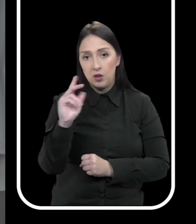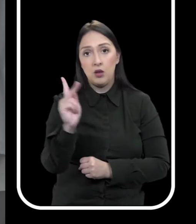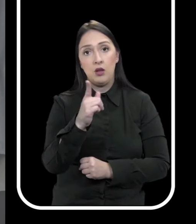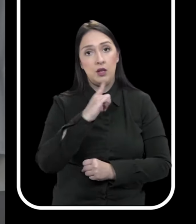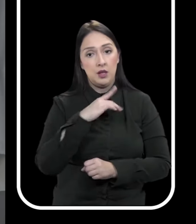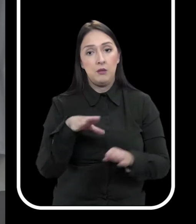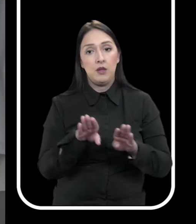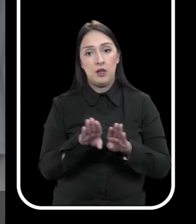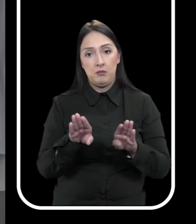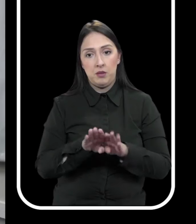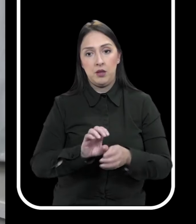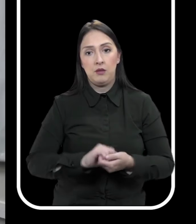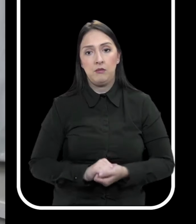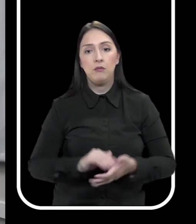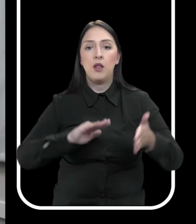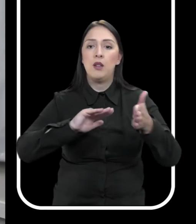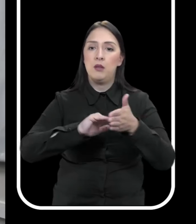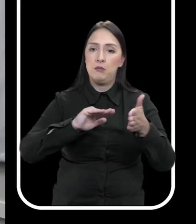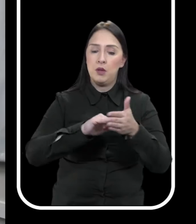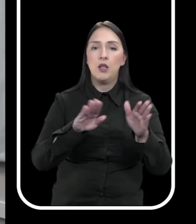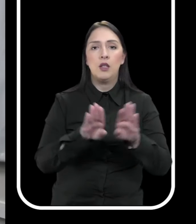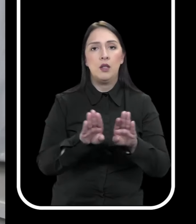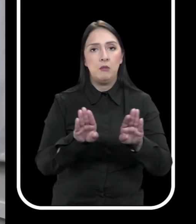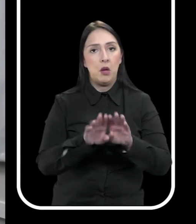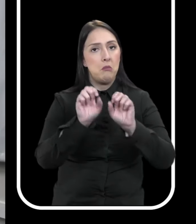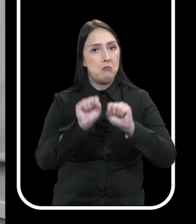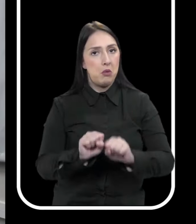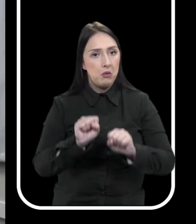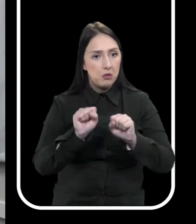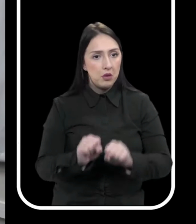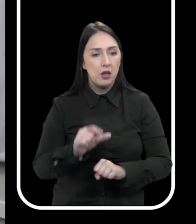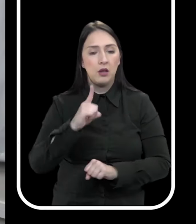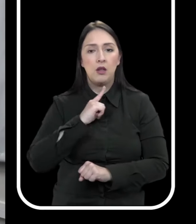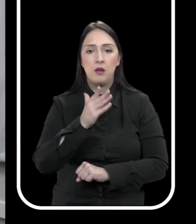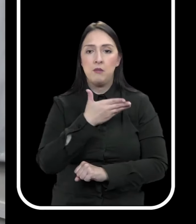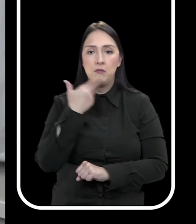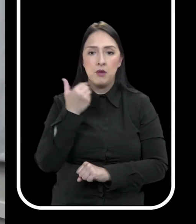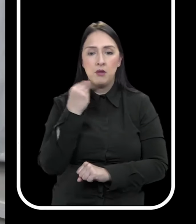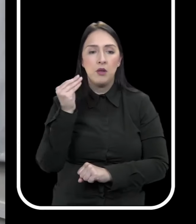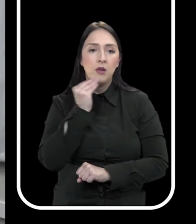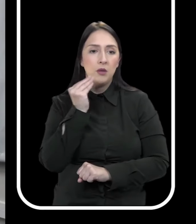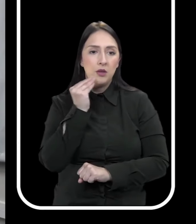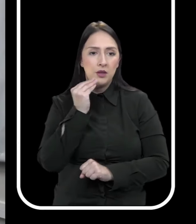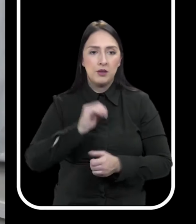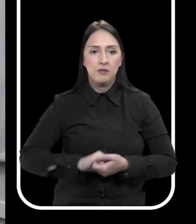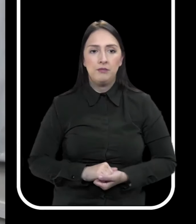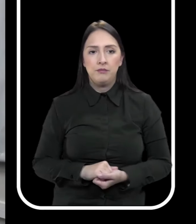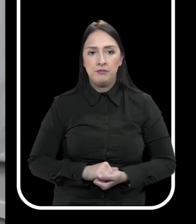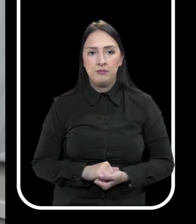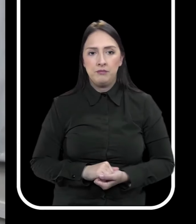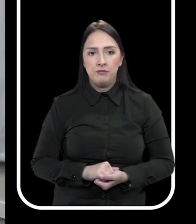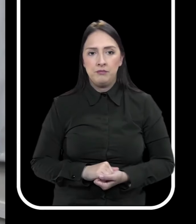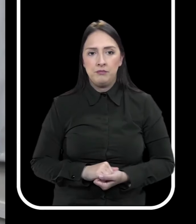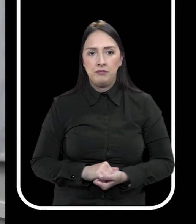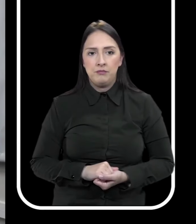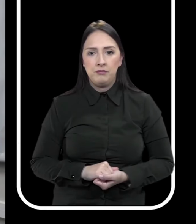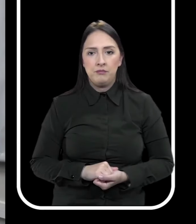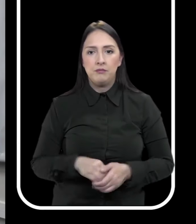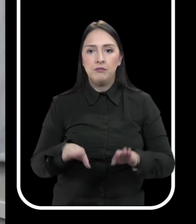sabe disso, né? Nós temos também essas limitações, essas questões para poder ter um melhor aproveitamento.